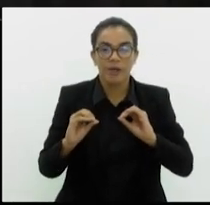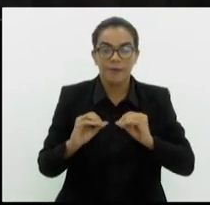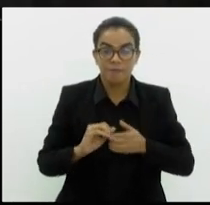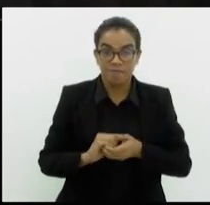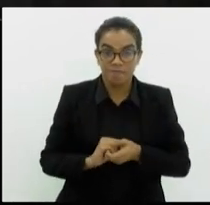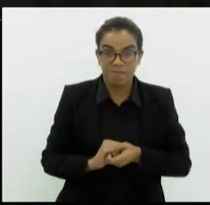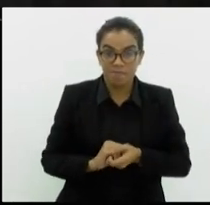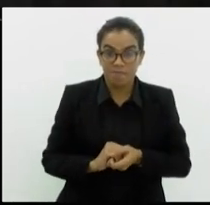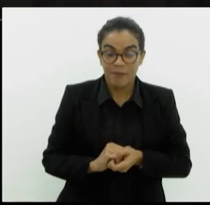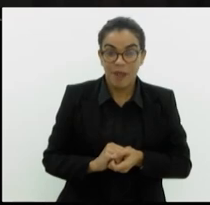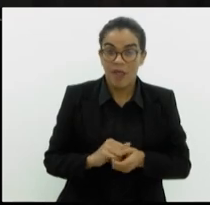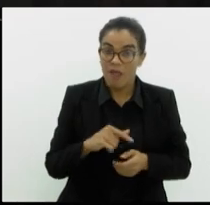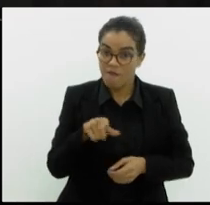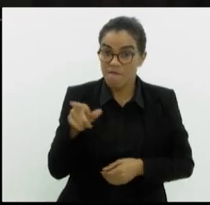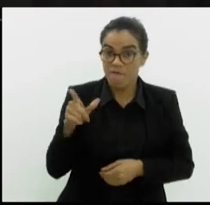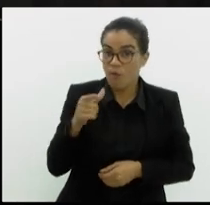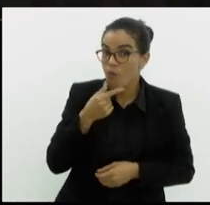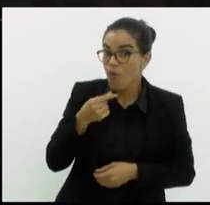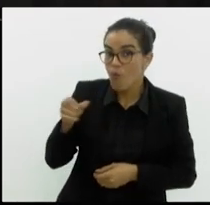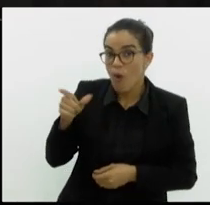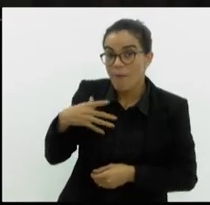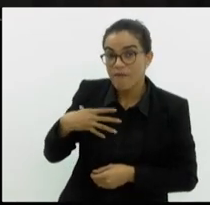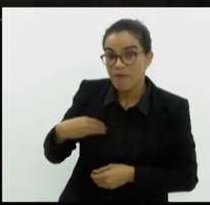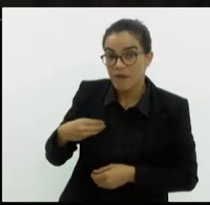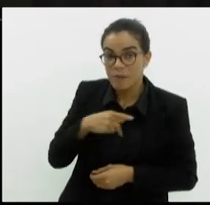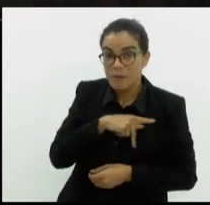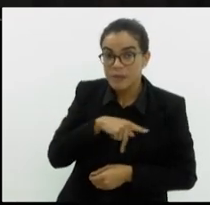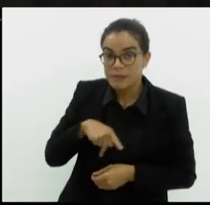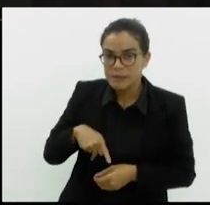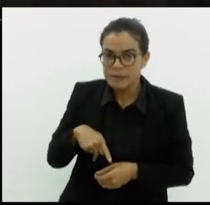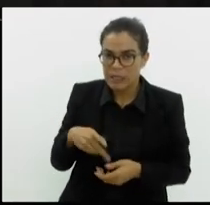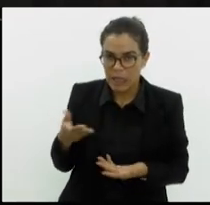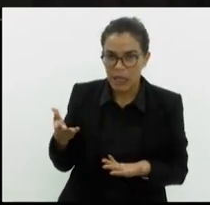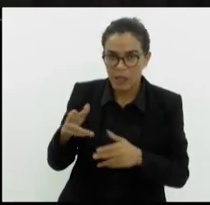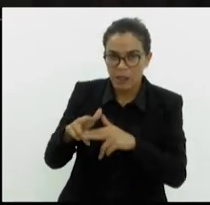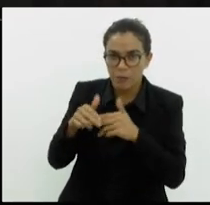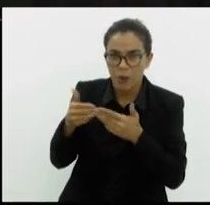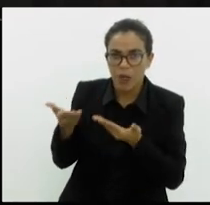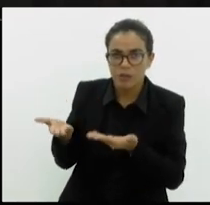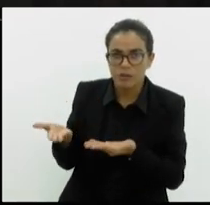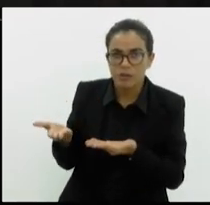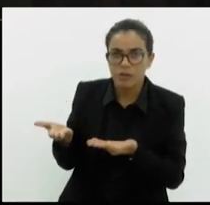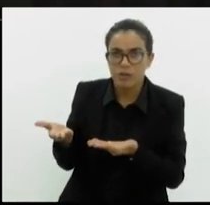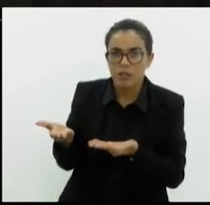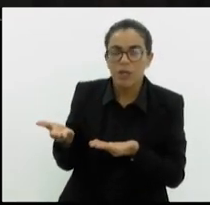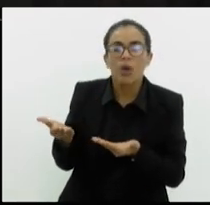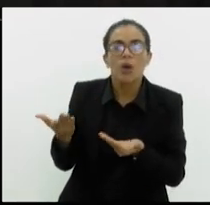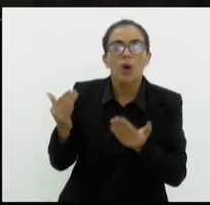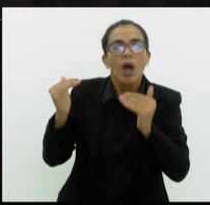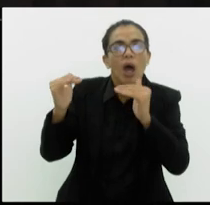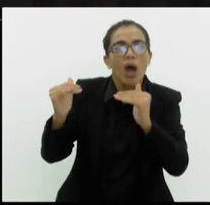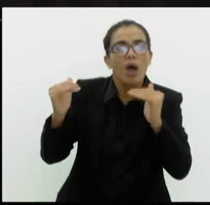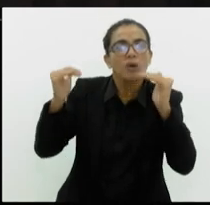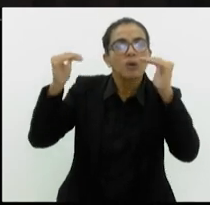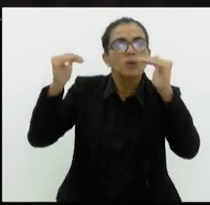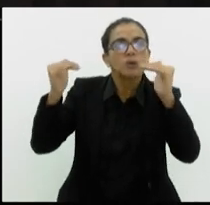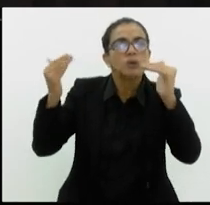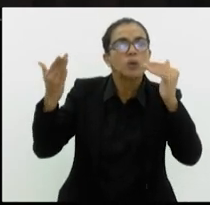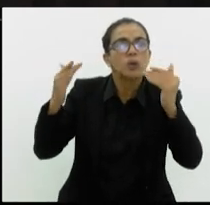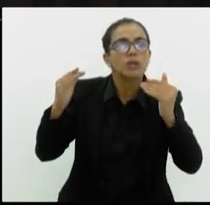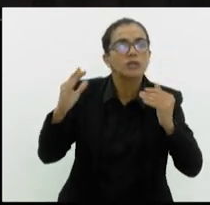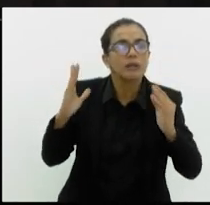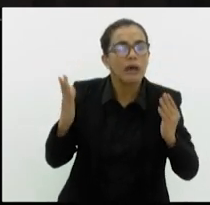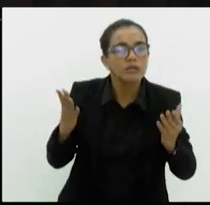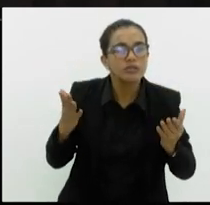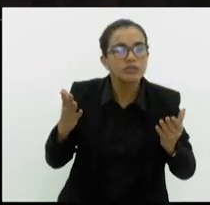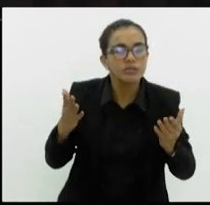Porque é filho do presidente da República, é isso? Deve ser isso. Me digam com que autoridade moral